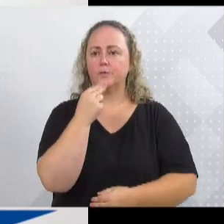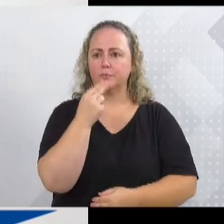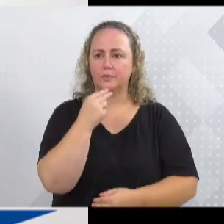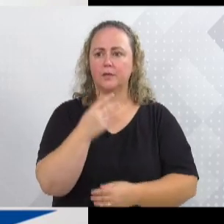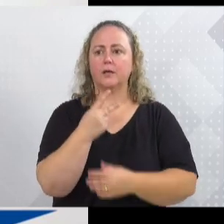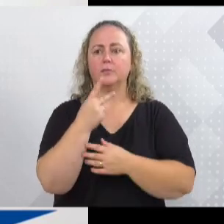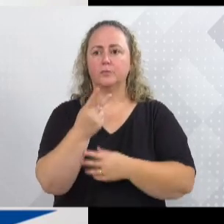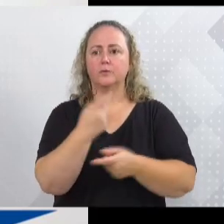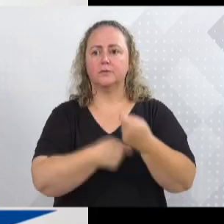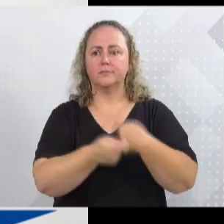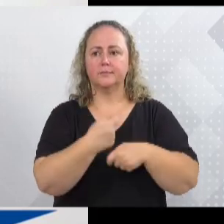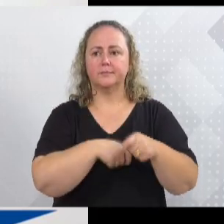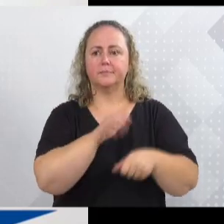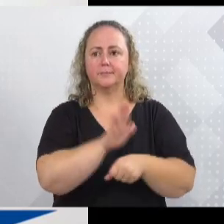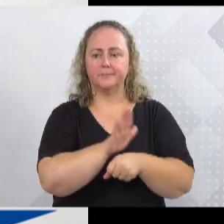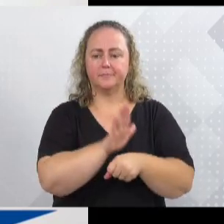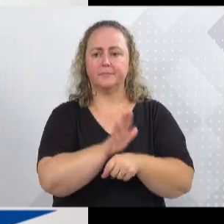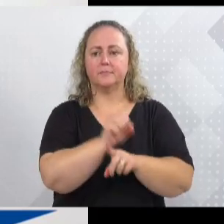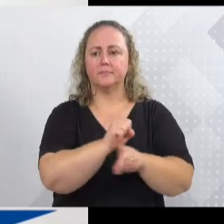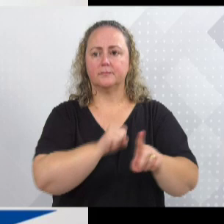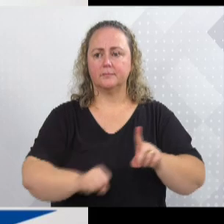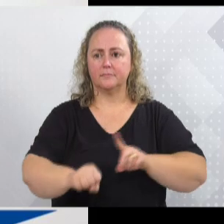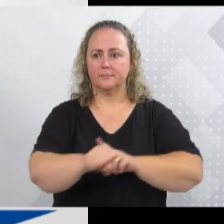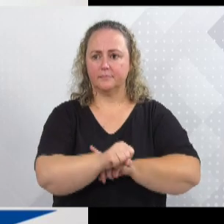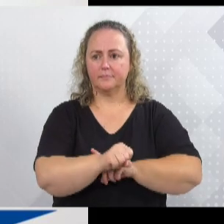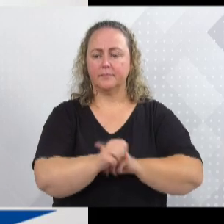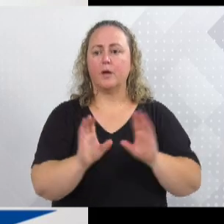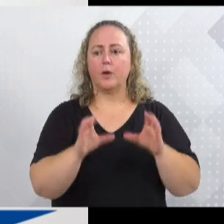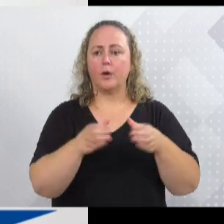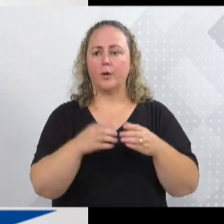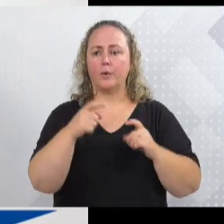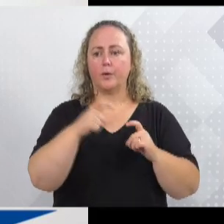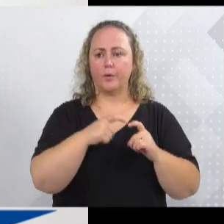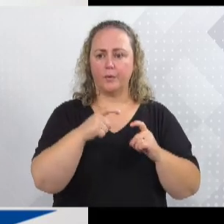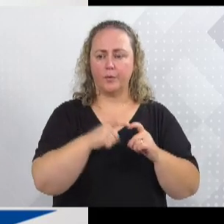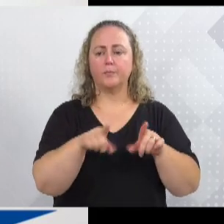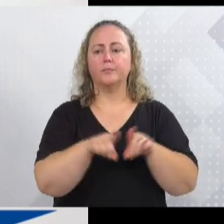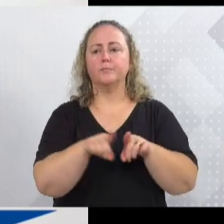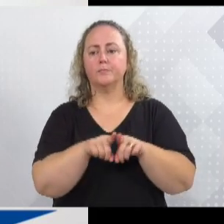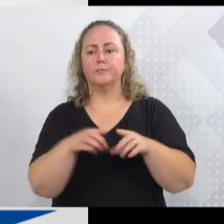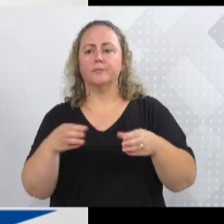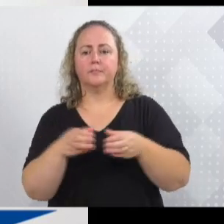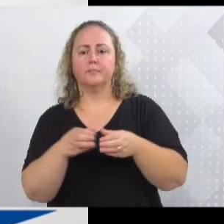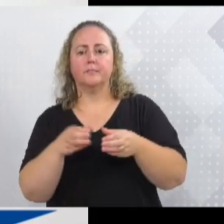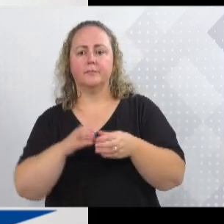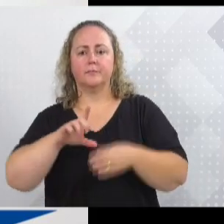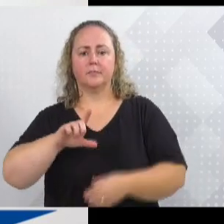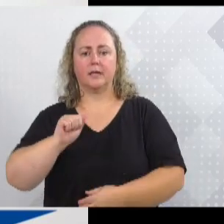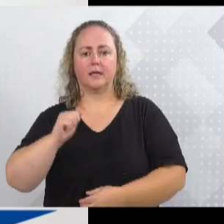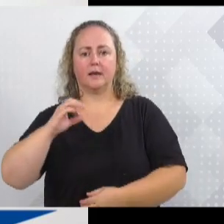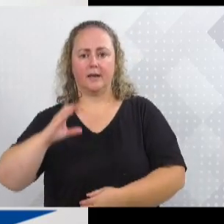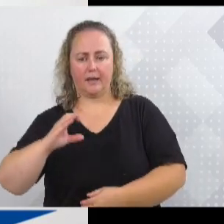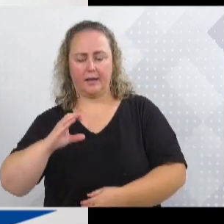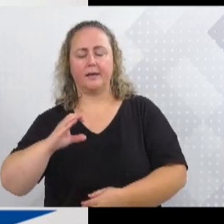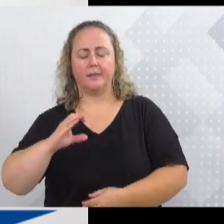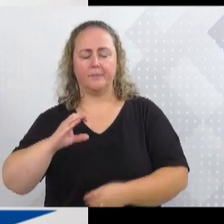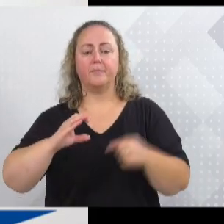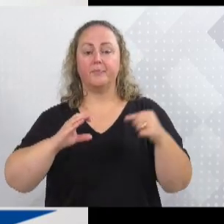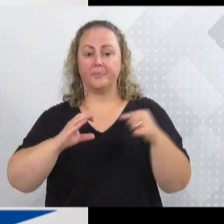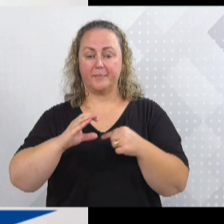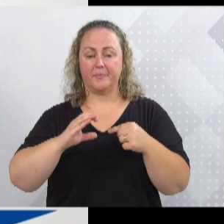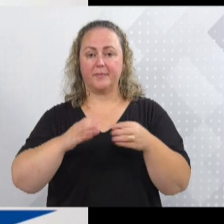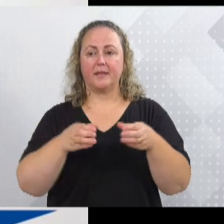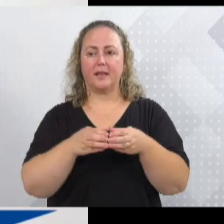auxiliares administrativos, assistente social, equipe médica com diversas especialidades e